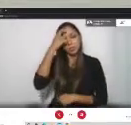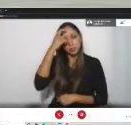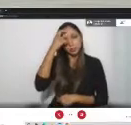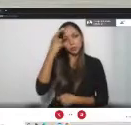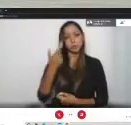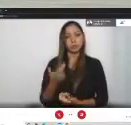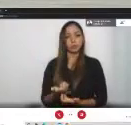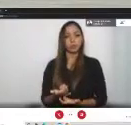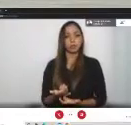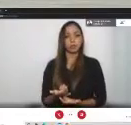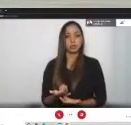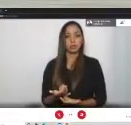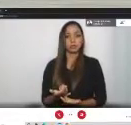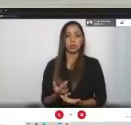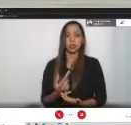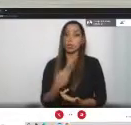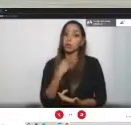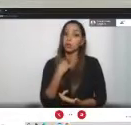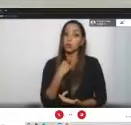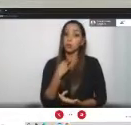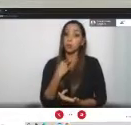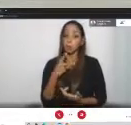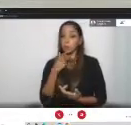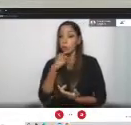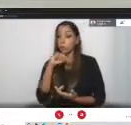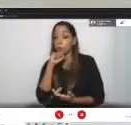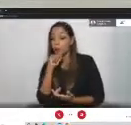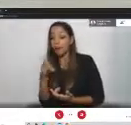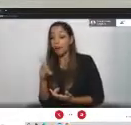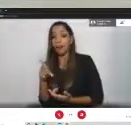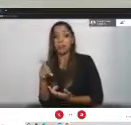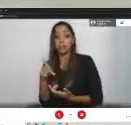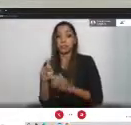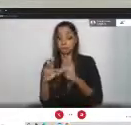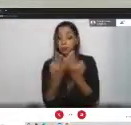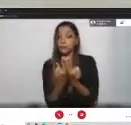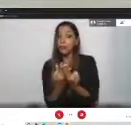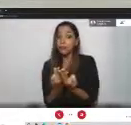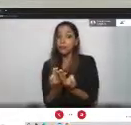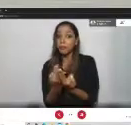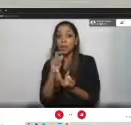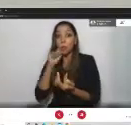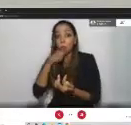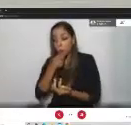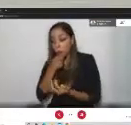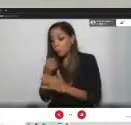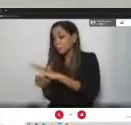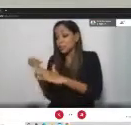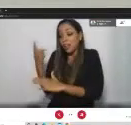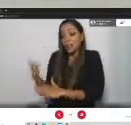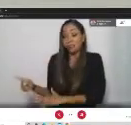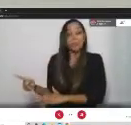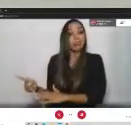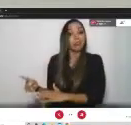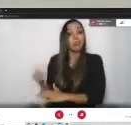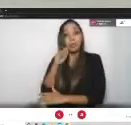família levar para casa. Falo das minhas palavras também do professor Ítalo ontem, que todo trabalho é